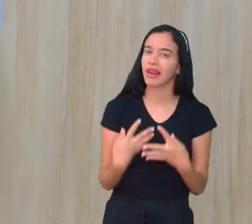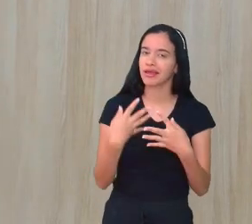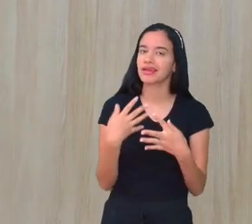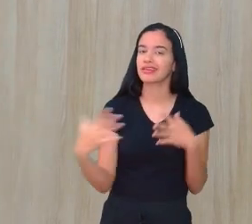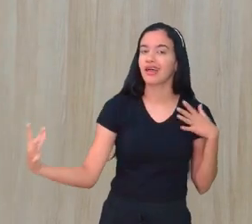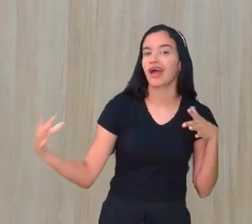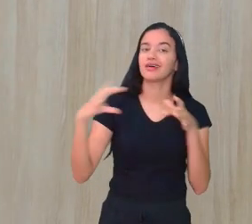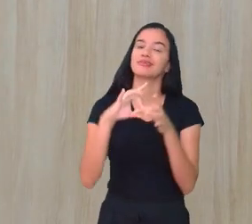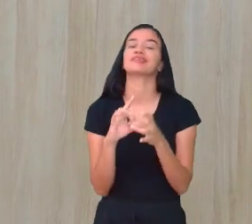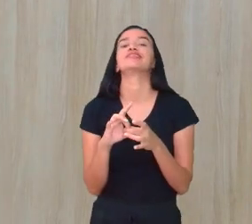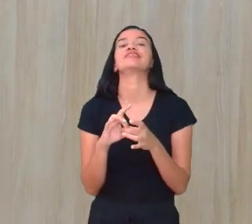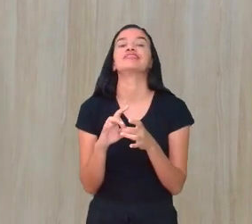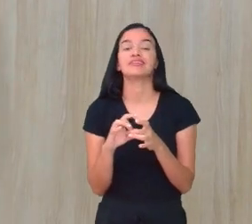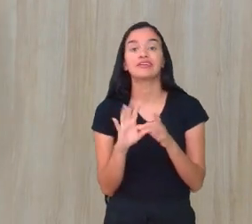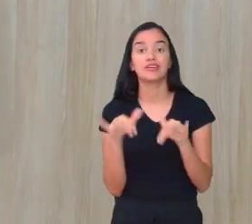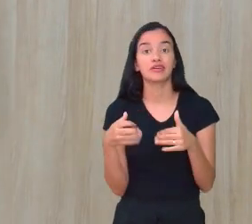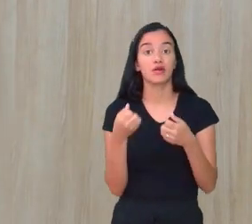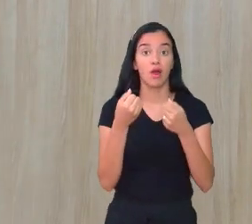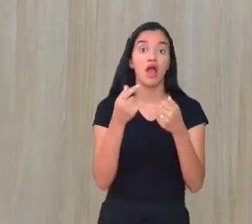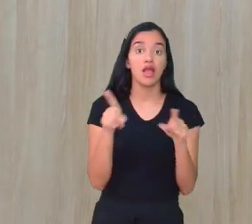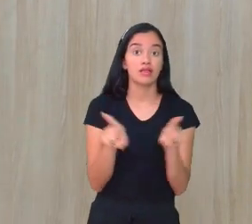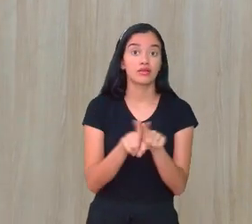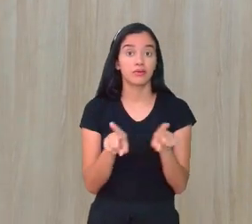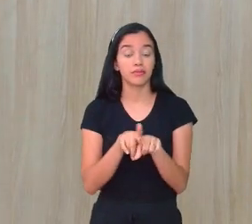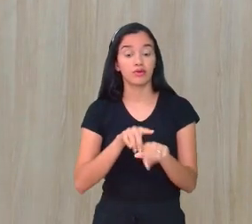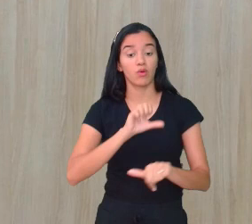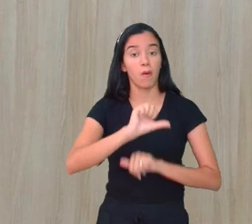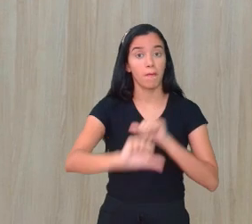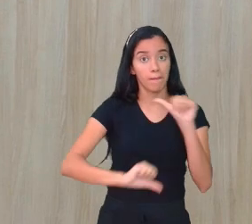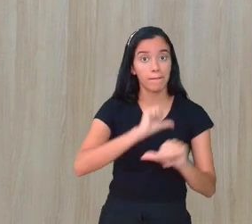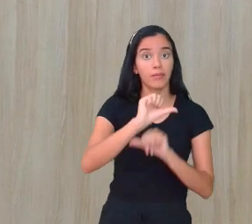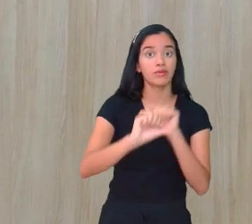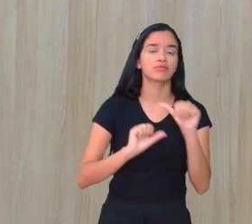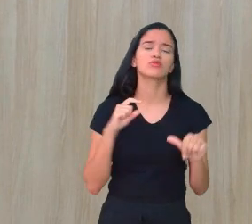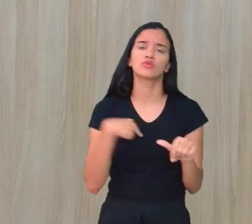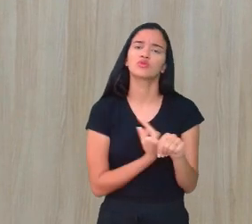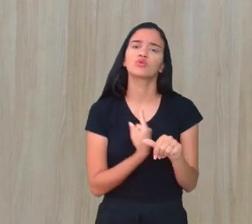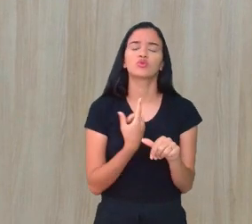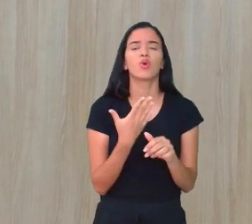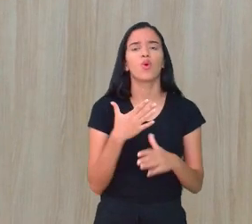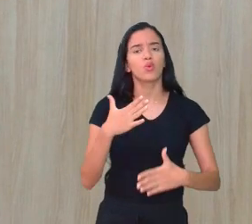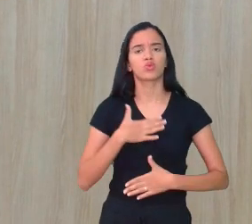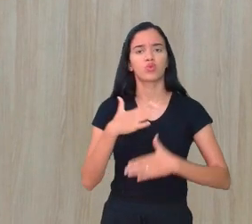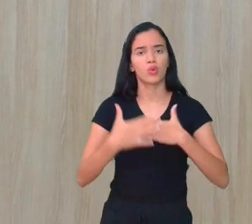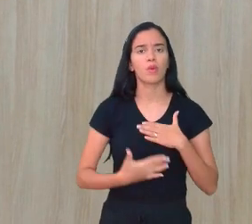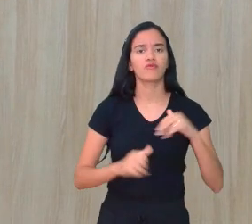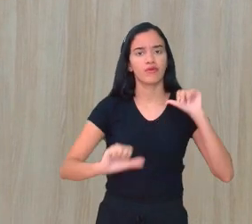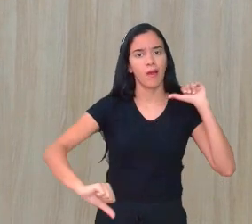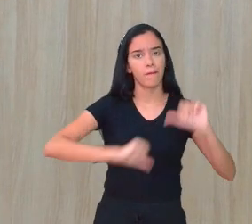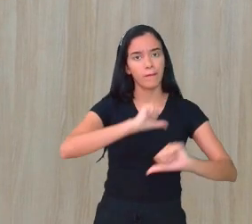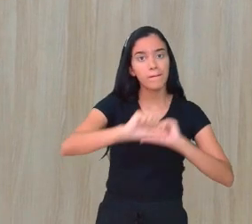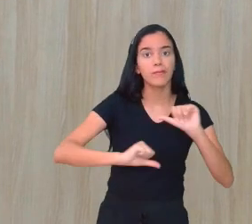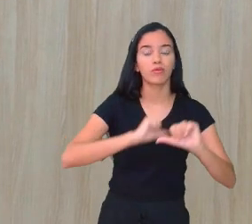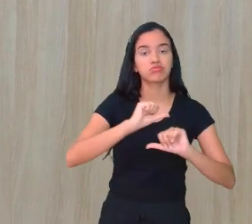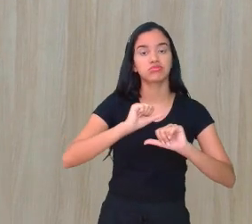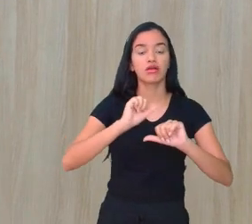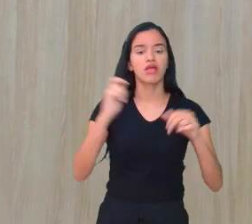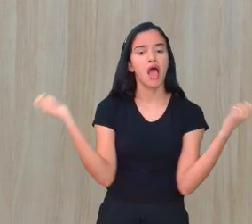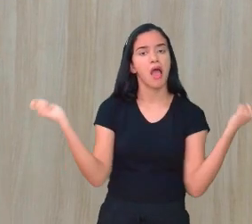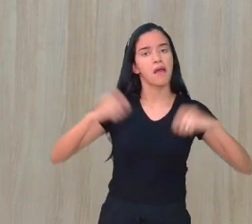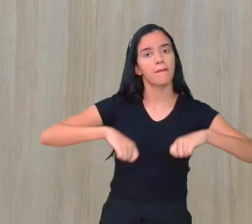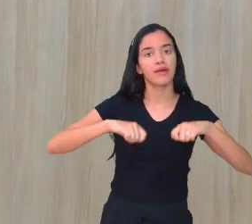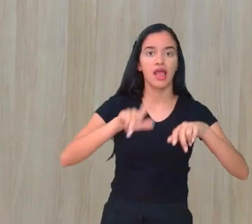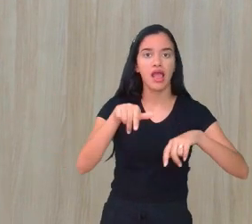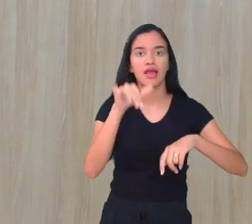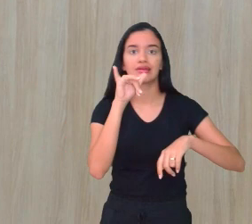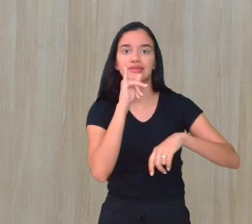tudo interligado, né? Quando a gente passa por essas mudanças, né, o nosso corpo vai alterando algumas coisas. Então, essas capacidades,